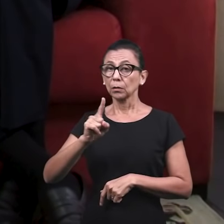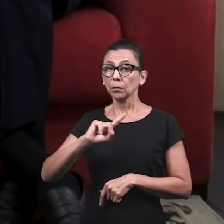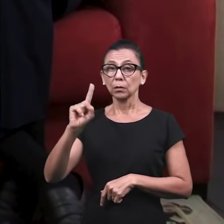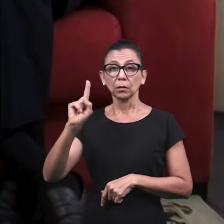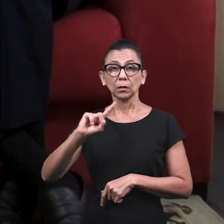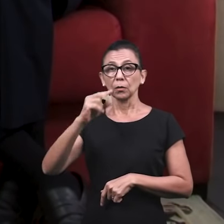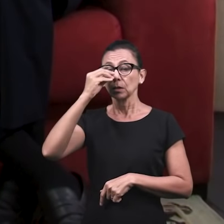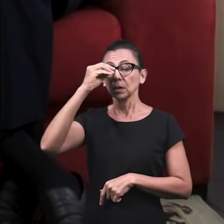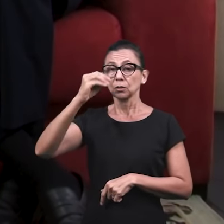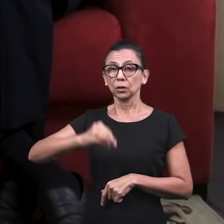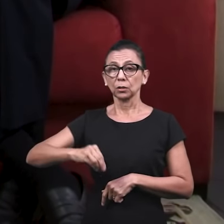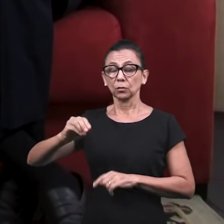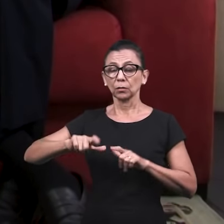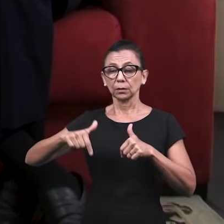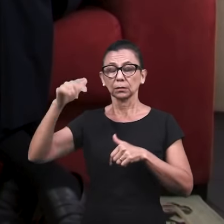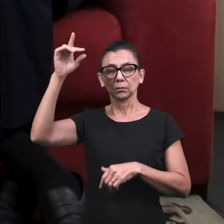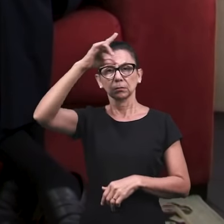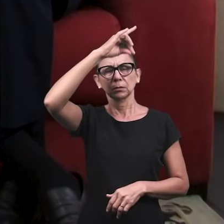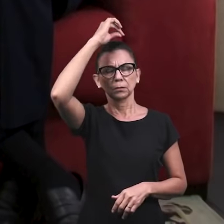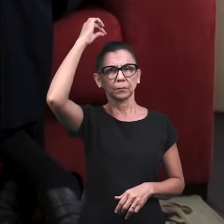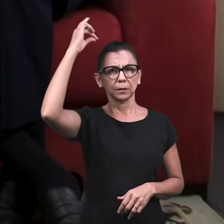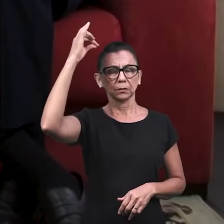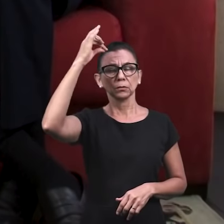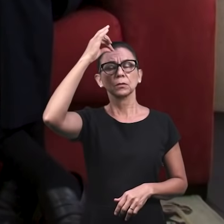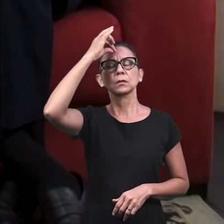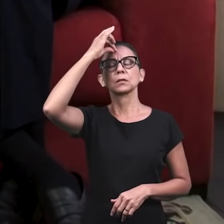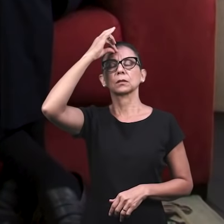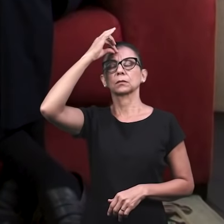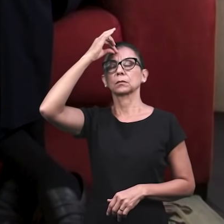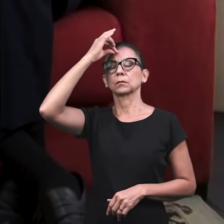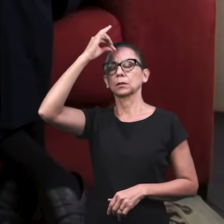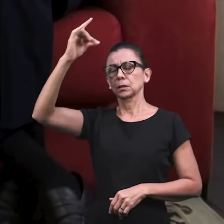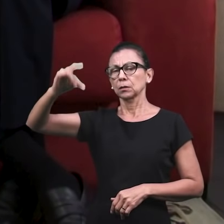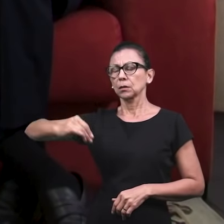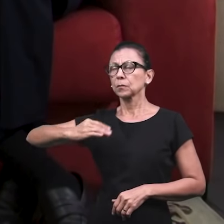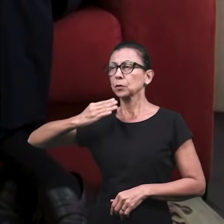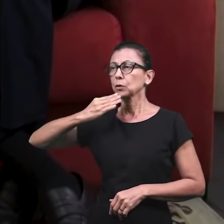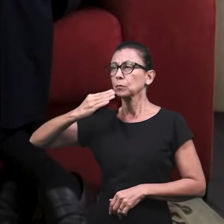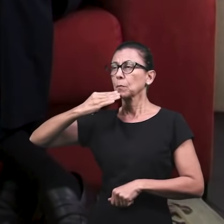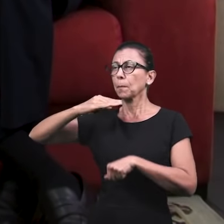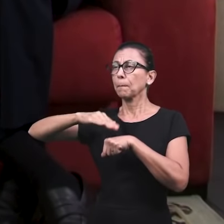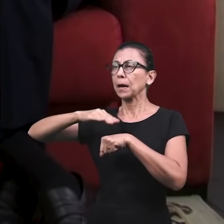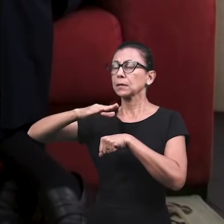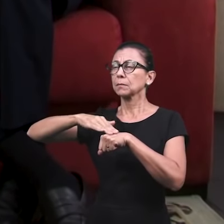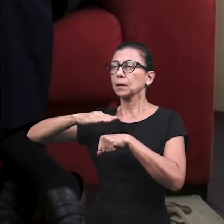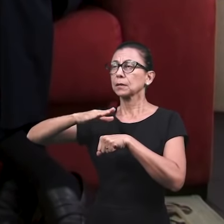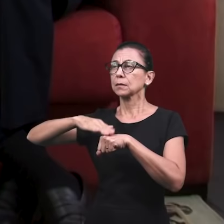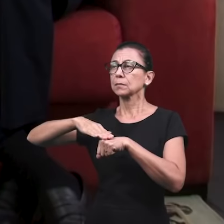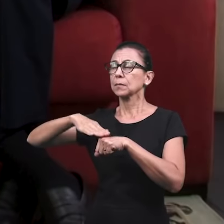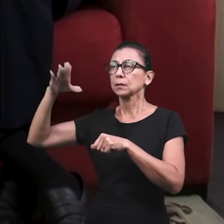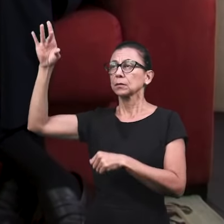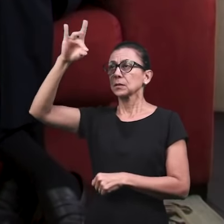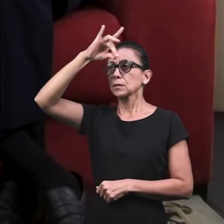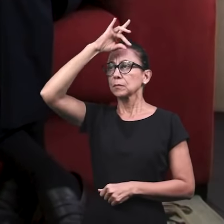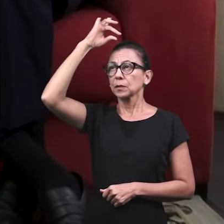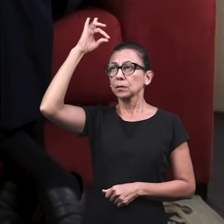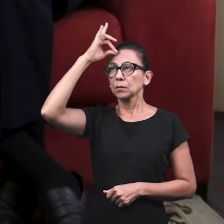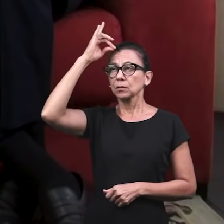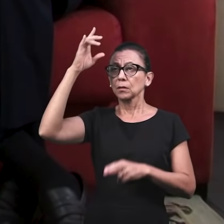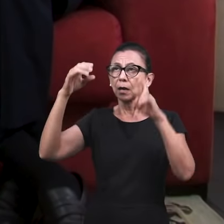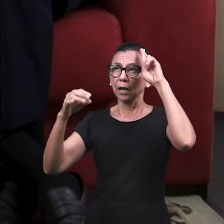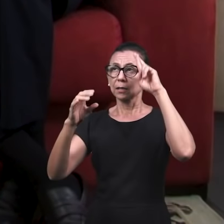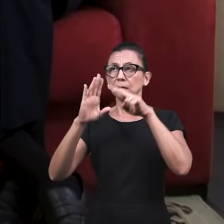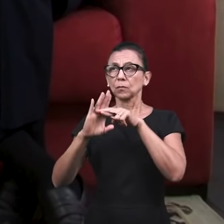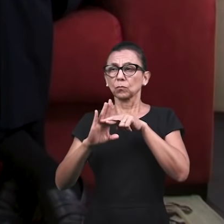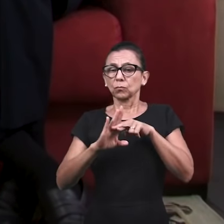não extinguimos e oramos cada vez mais: Senhor, mais do Teu Santo Espírito e menos da nossa razão,